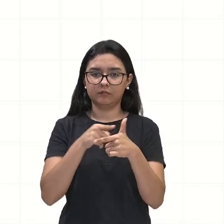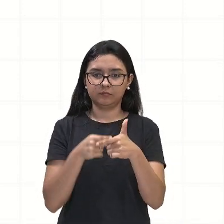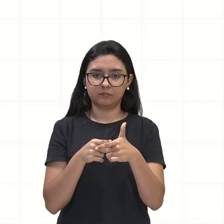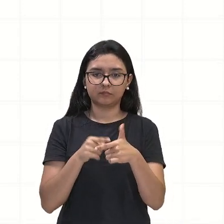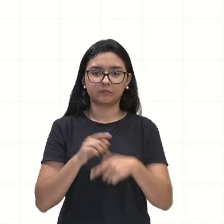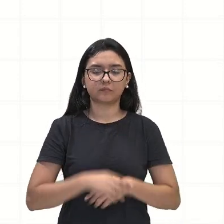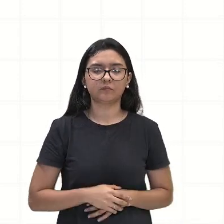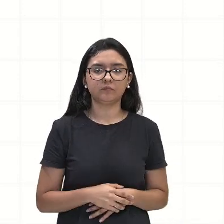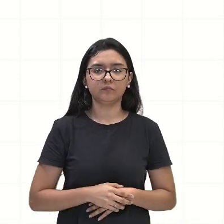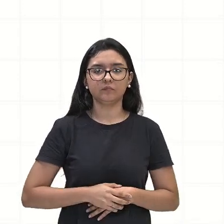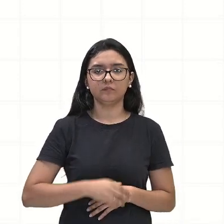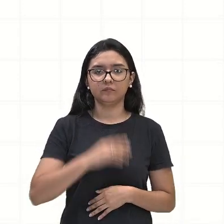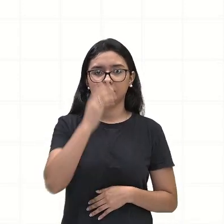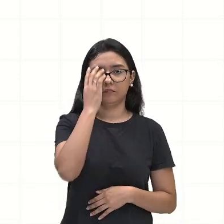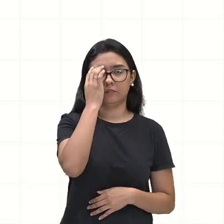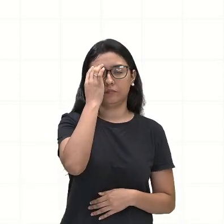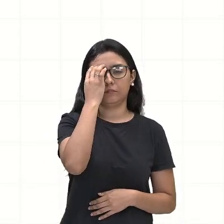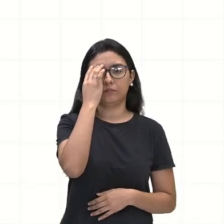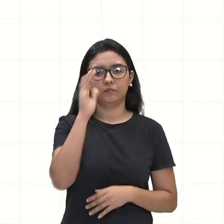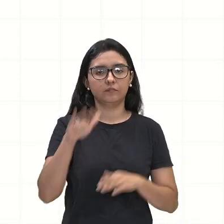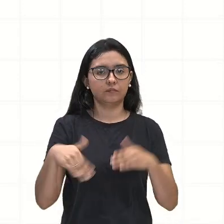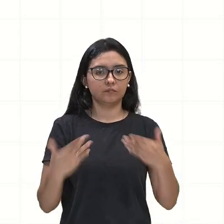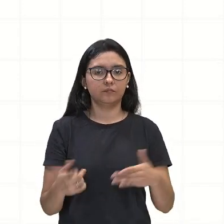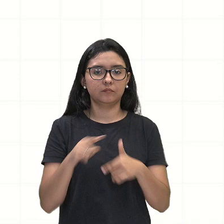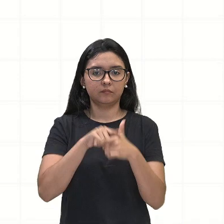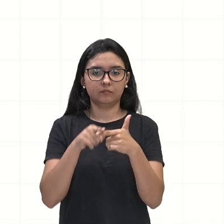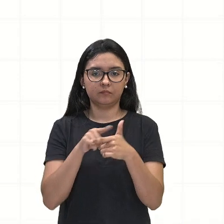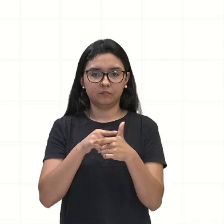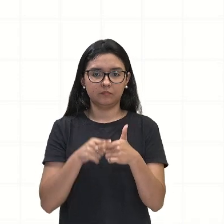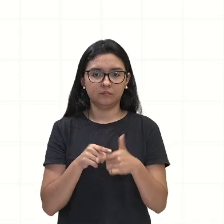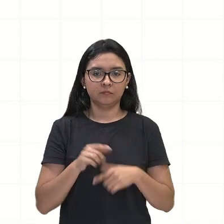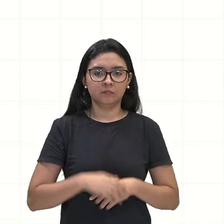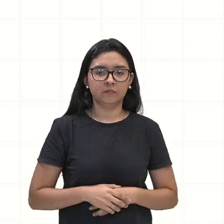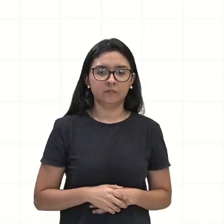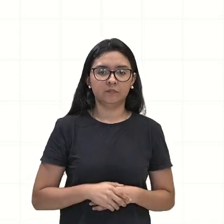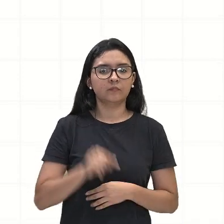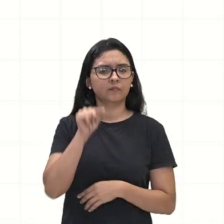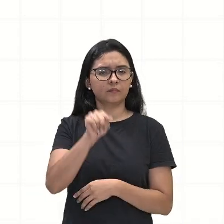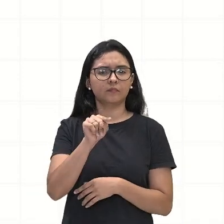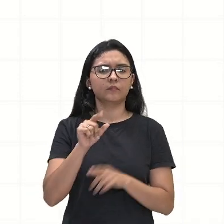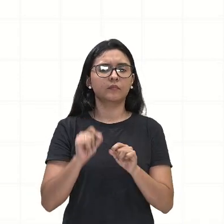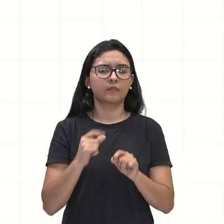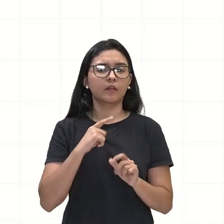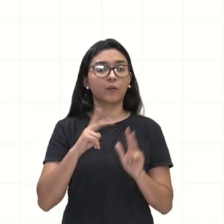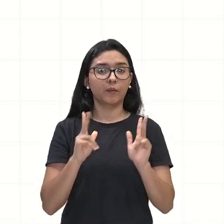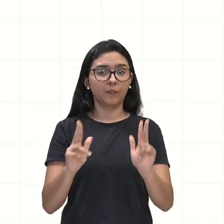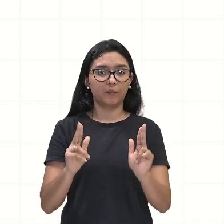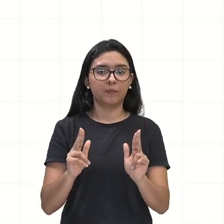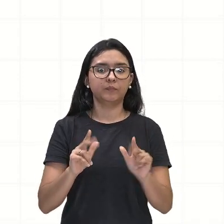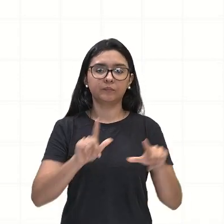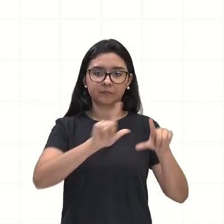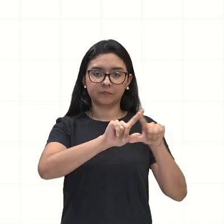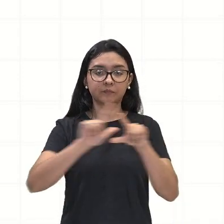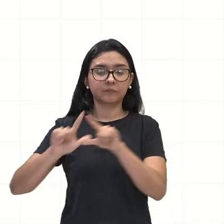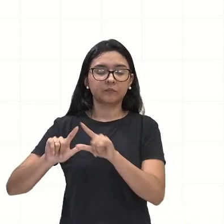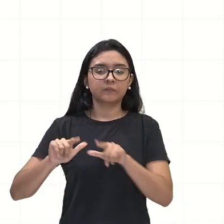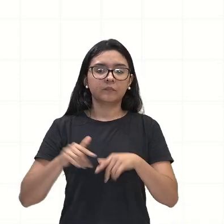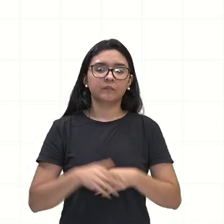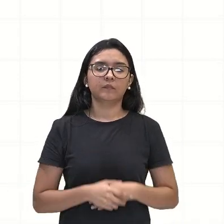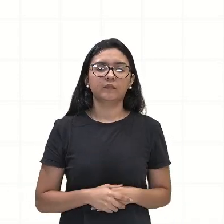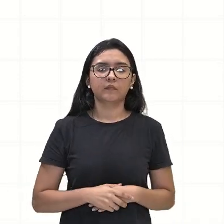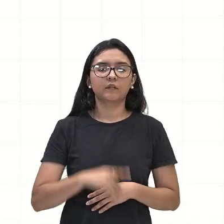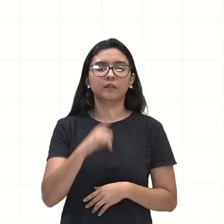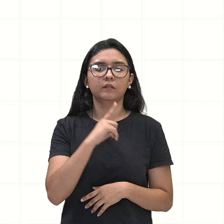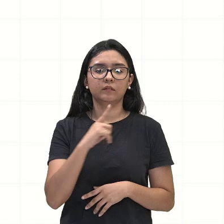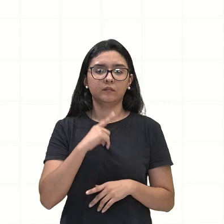ângulo, ele é oposto pelo vértice, então eles são iguais, correto? Então aqui eu vou ter